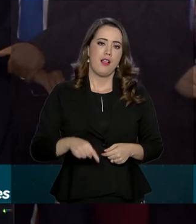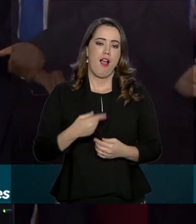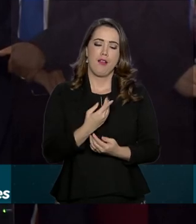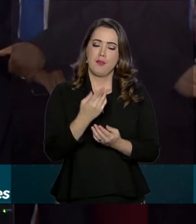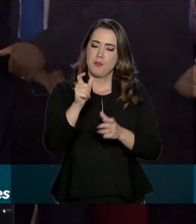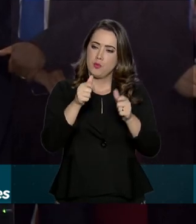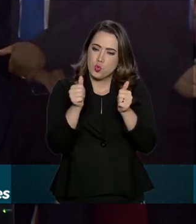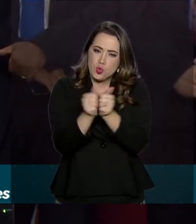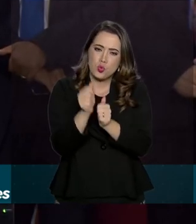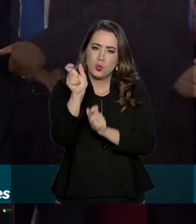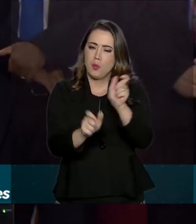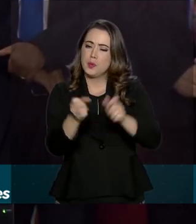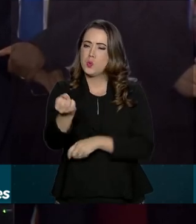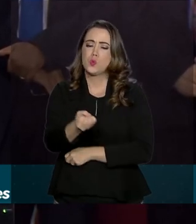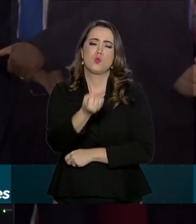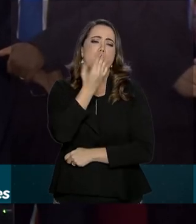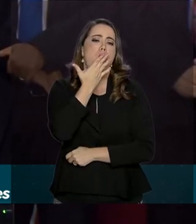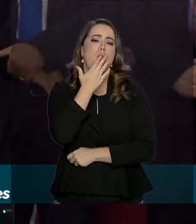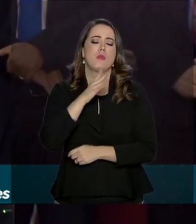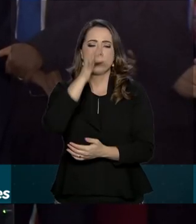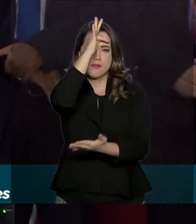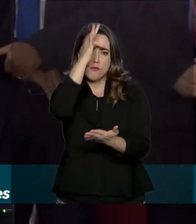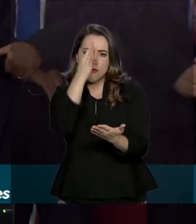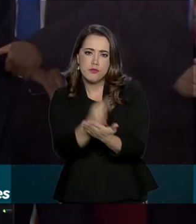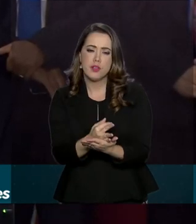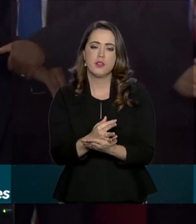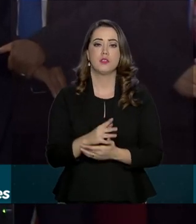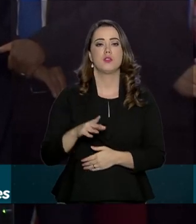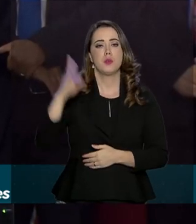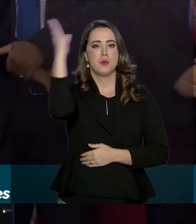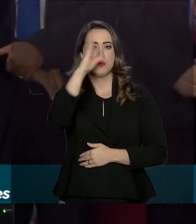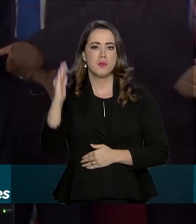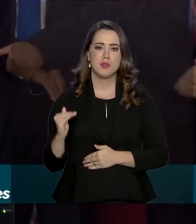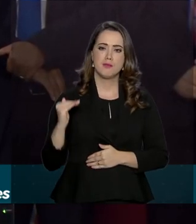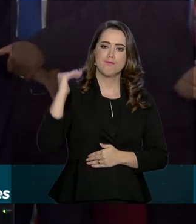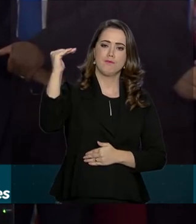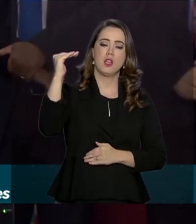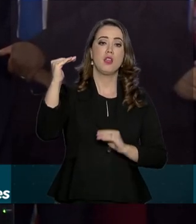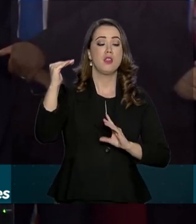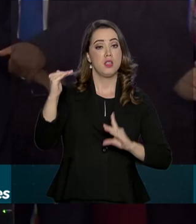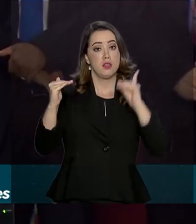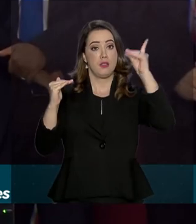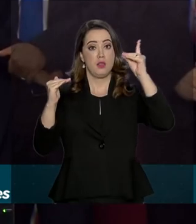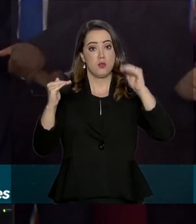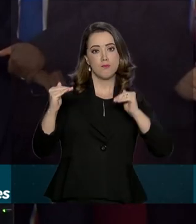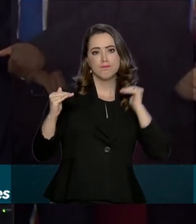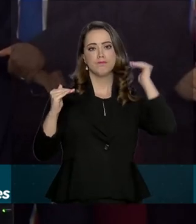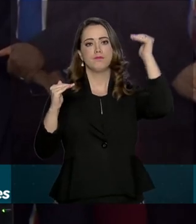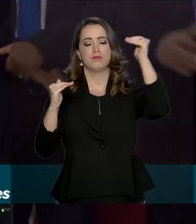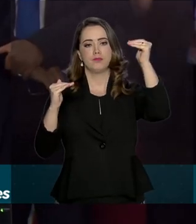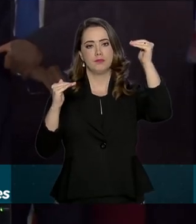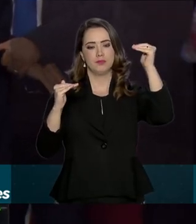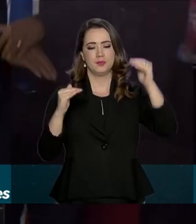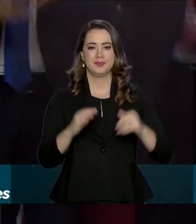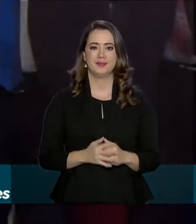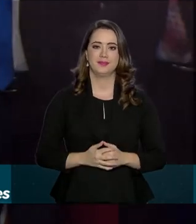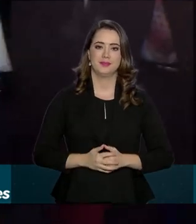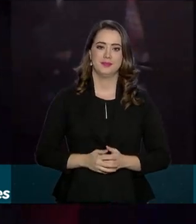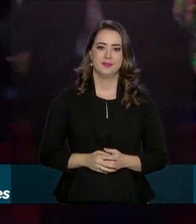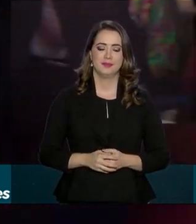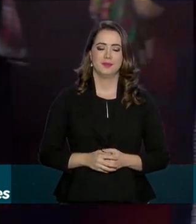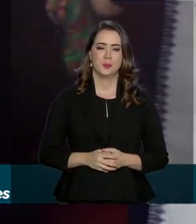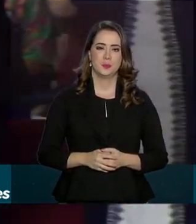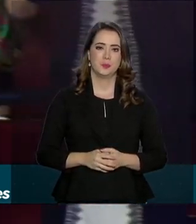entre pessoas de bem e que têm fé. Brasil acima de tudo, Deus acima de todos.